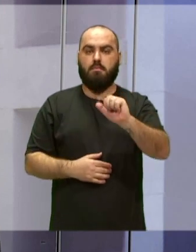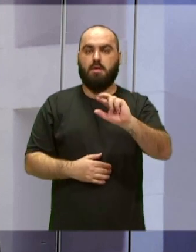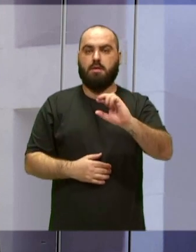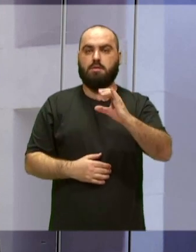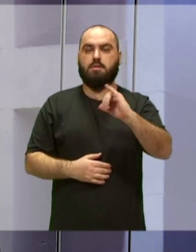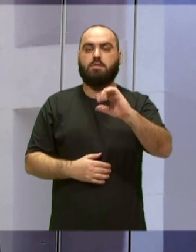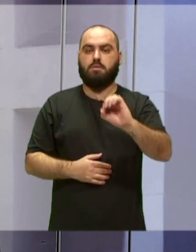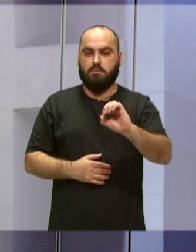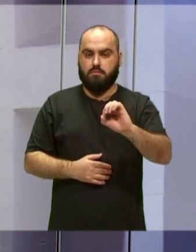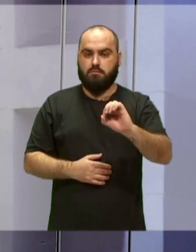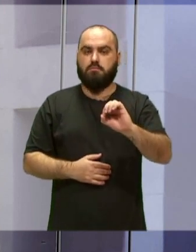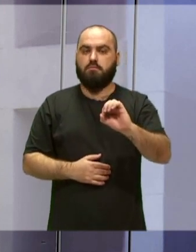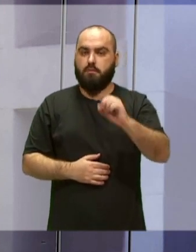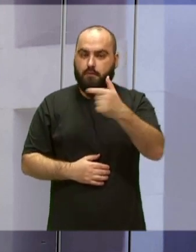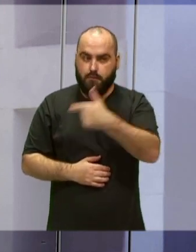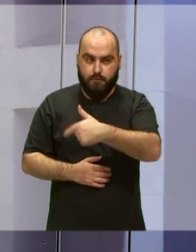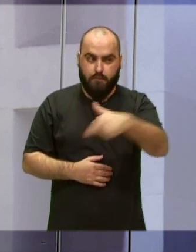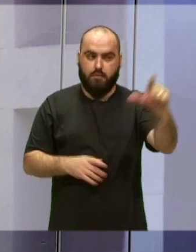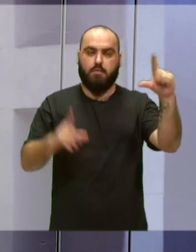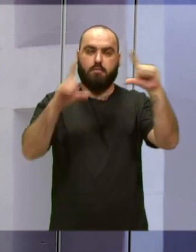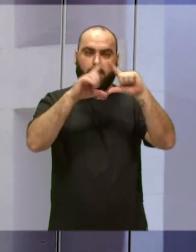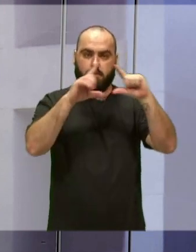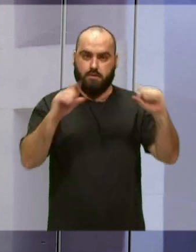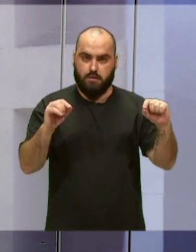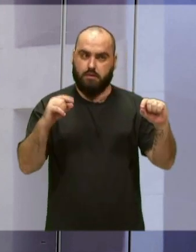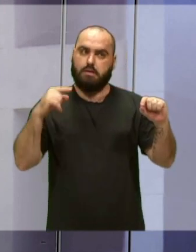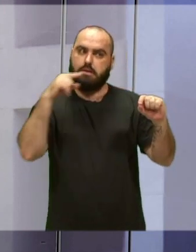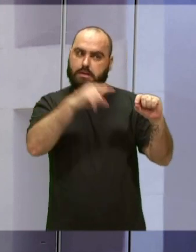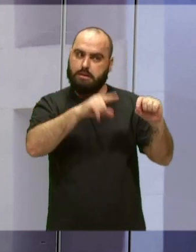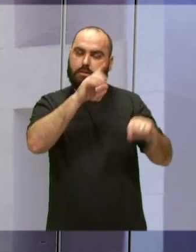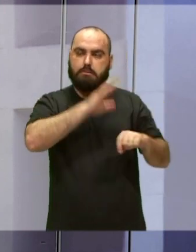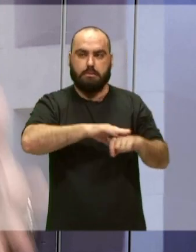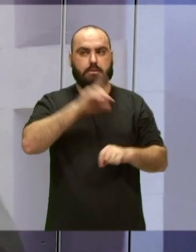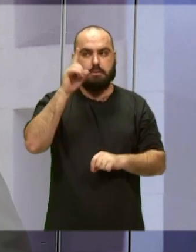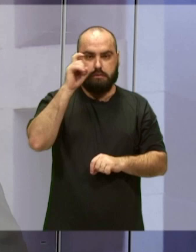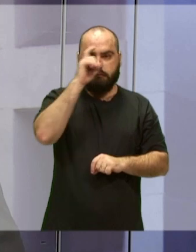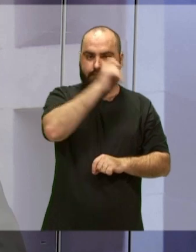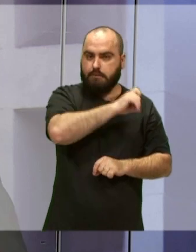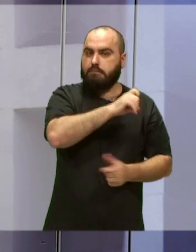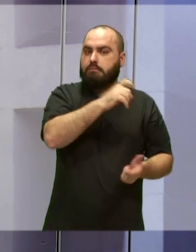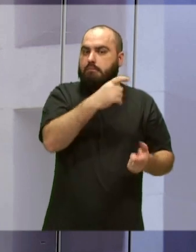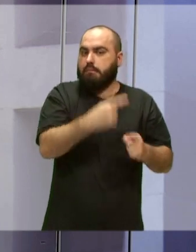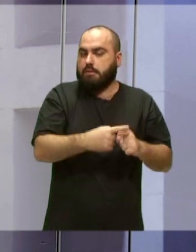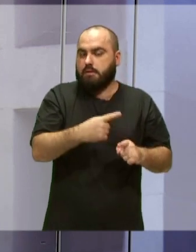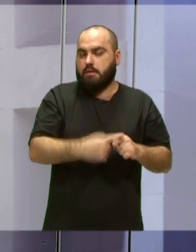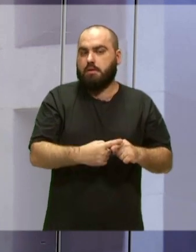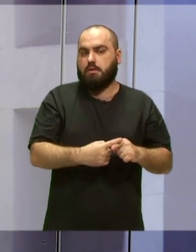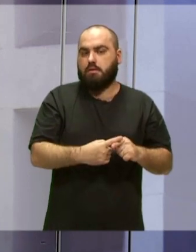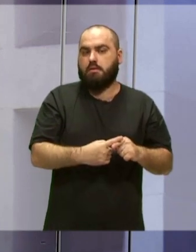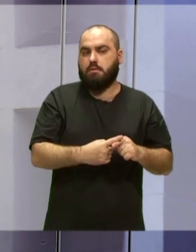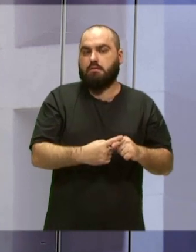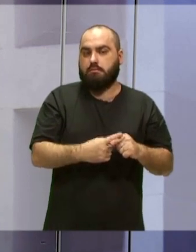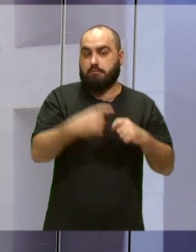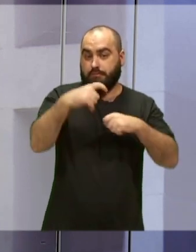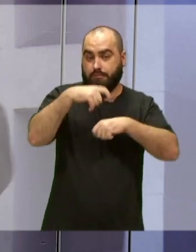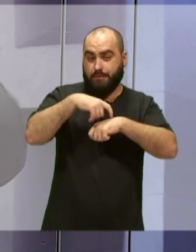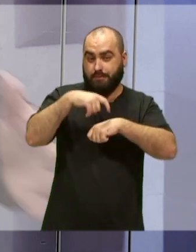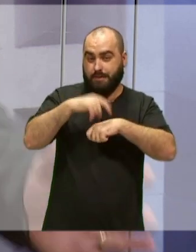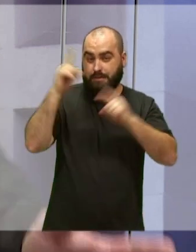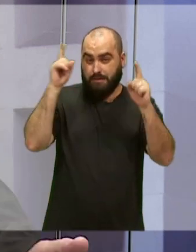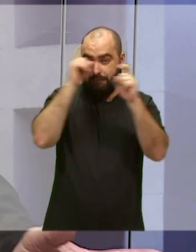foi a Brasília mais de uma vez Esse foi um pouquinho mais complicado por conta desse Foi um momento difícil